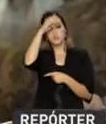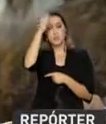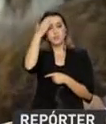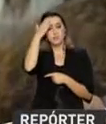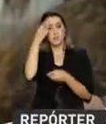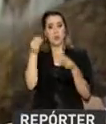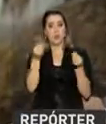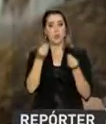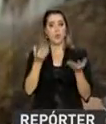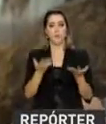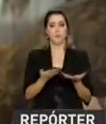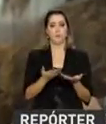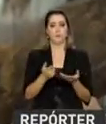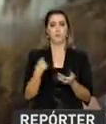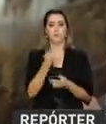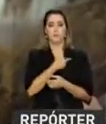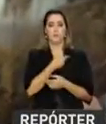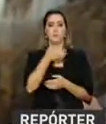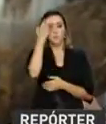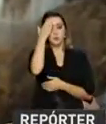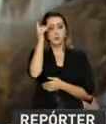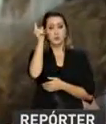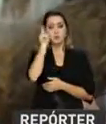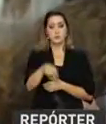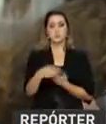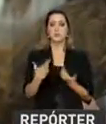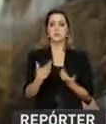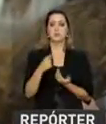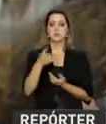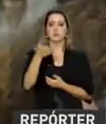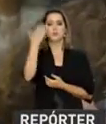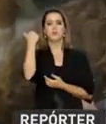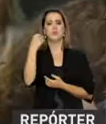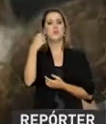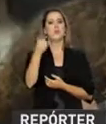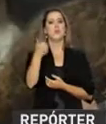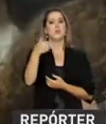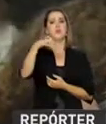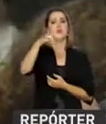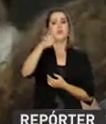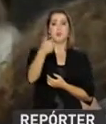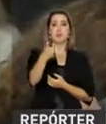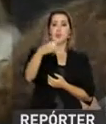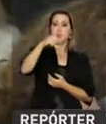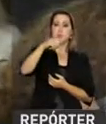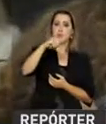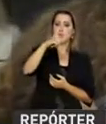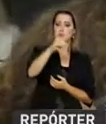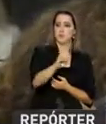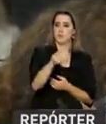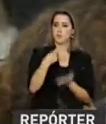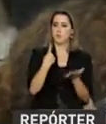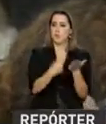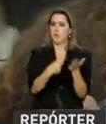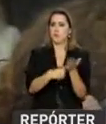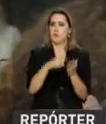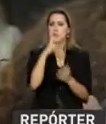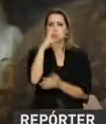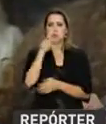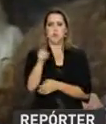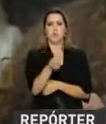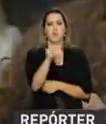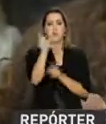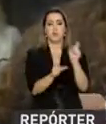quanto será. O que nós temos de referência é que lá na década de 90, quando isso foi feito, teve uma adesão de aproximadamente 5 mil